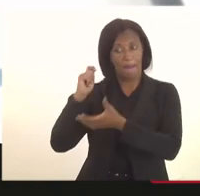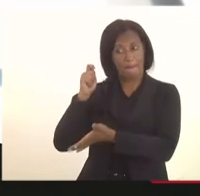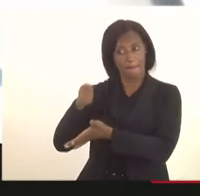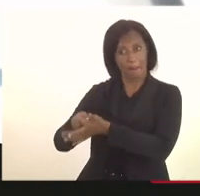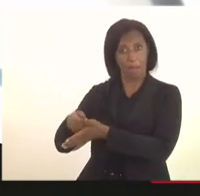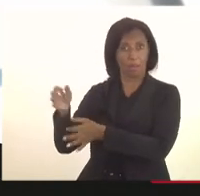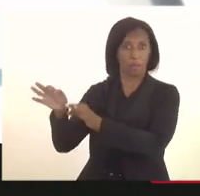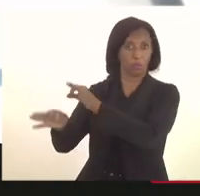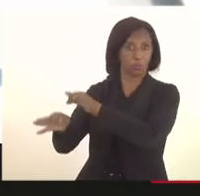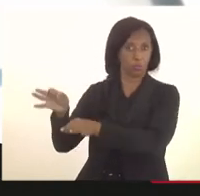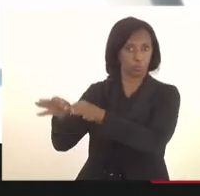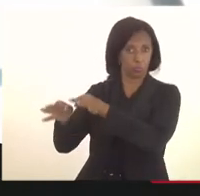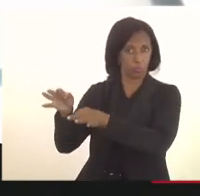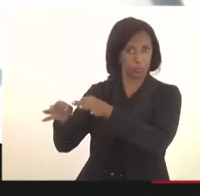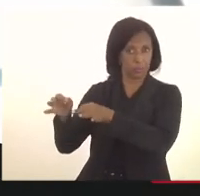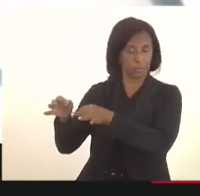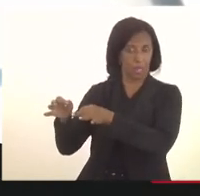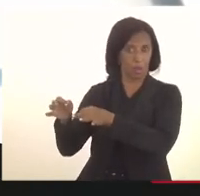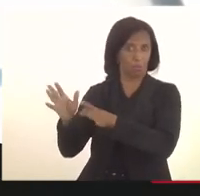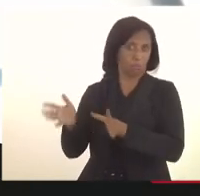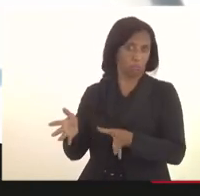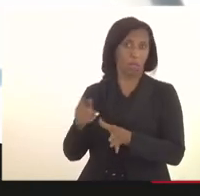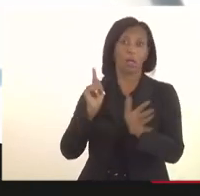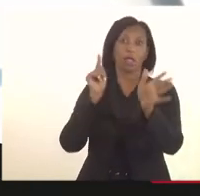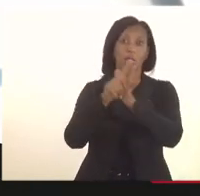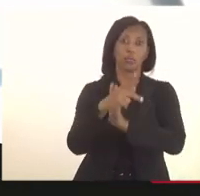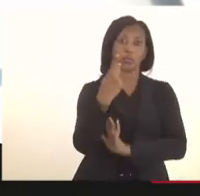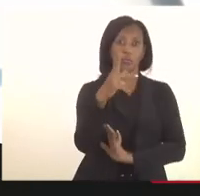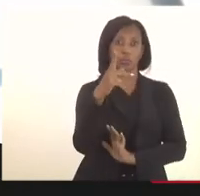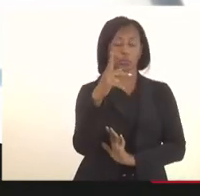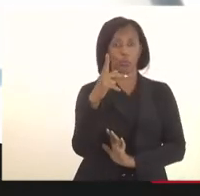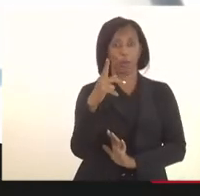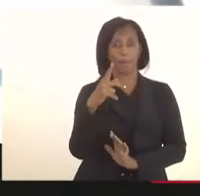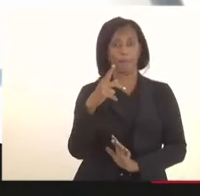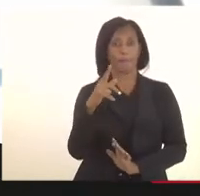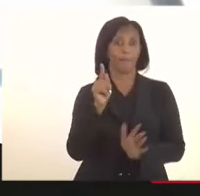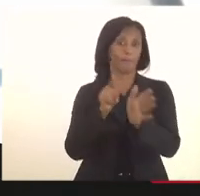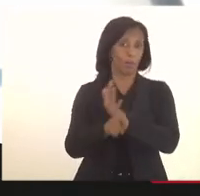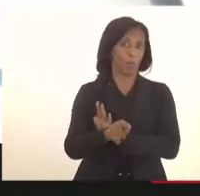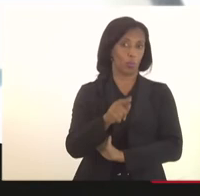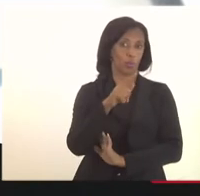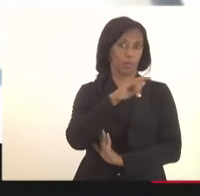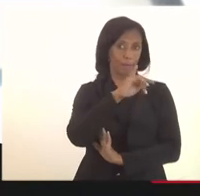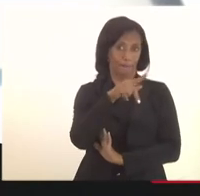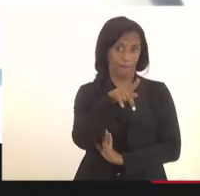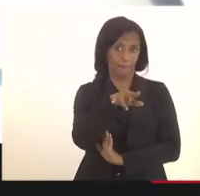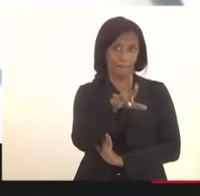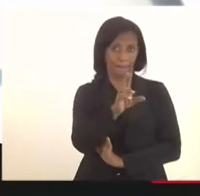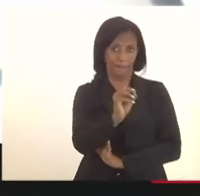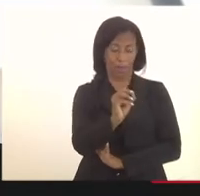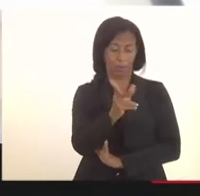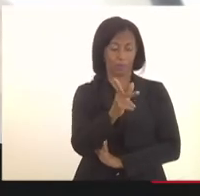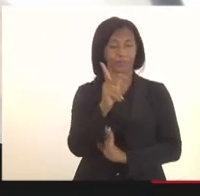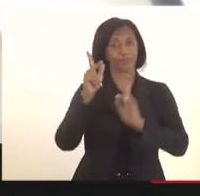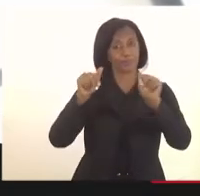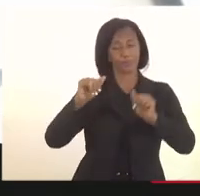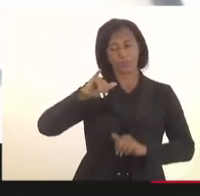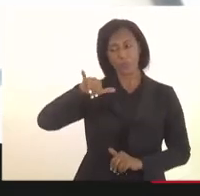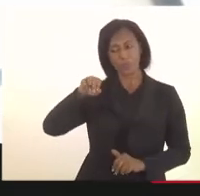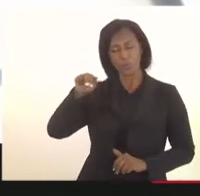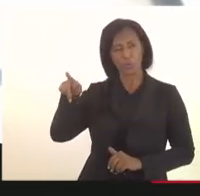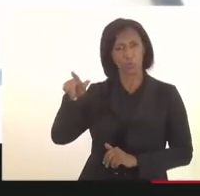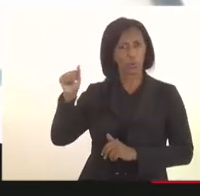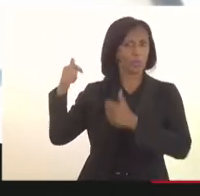tá? Respondendo a sua pergunta especificamente, doutor Paulo. De qualquer forma, como o Jonas bem ressaltou, é